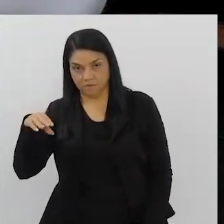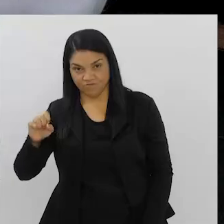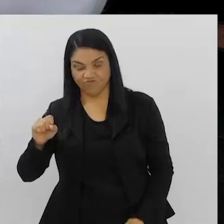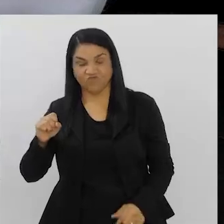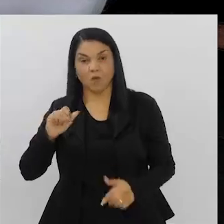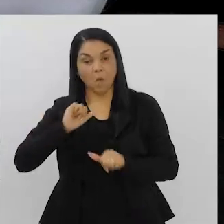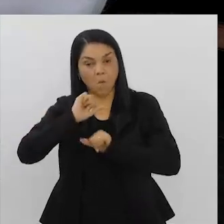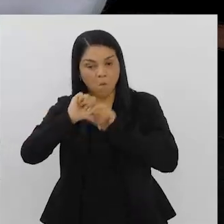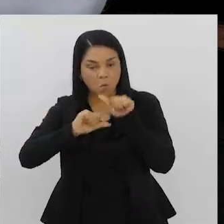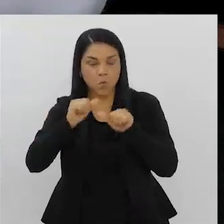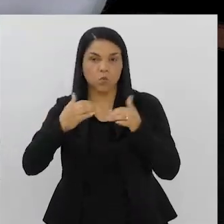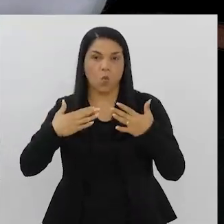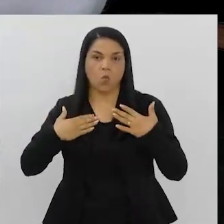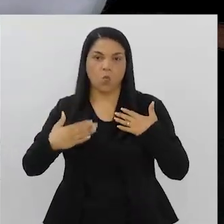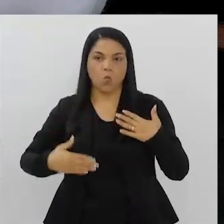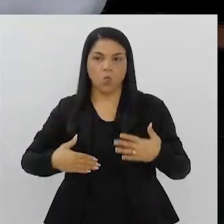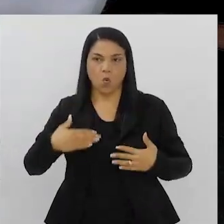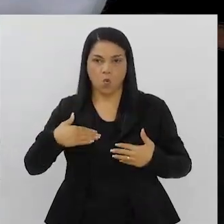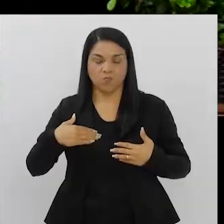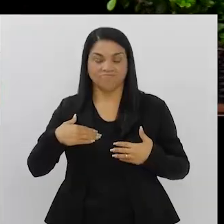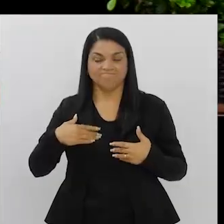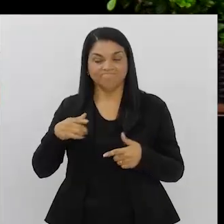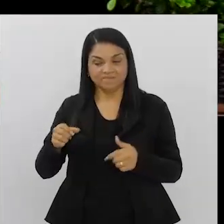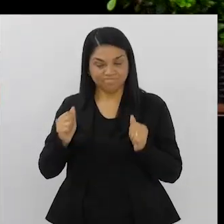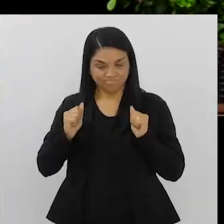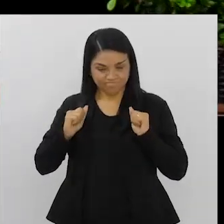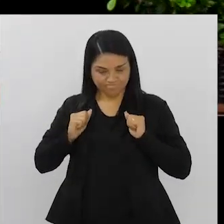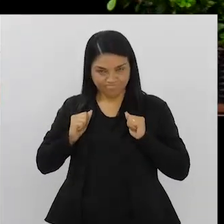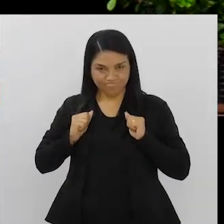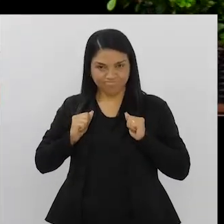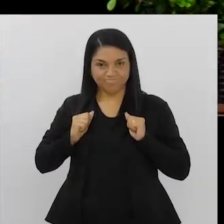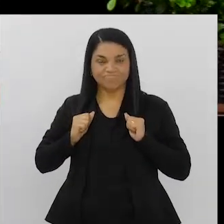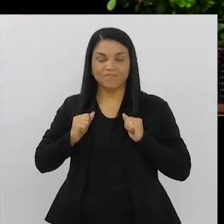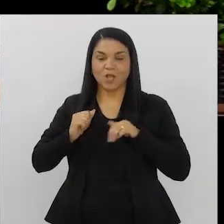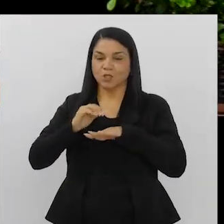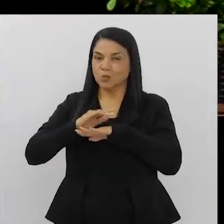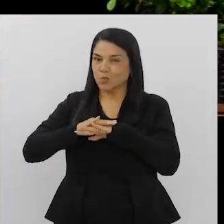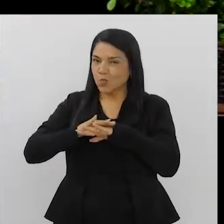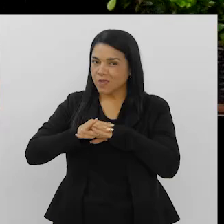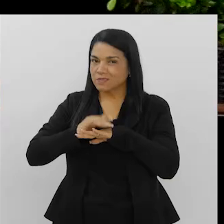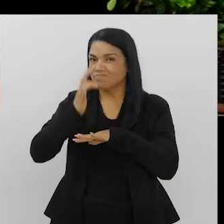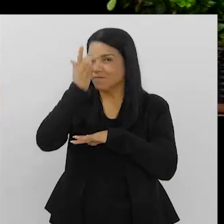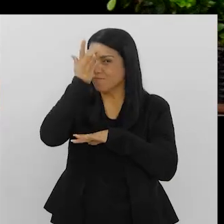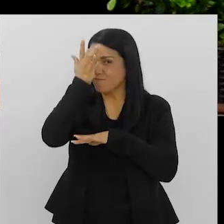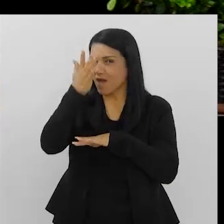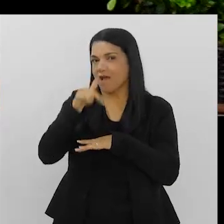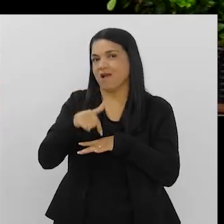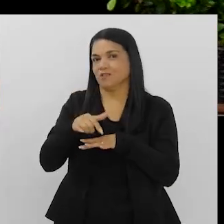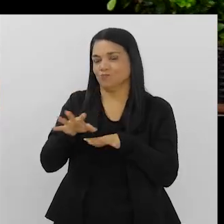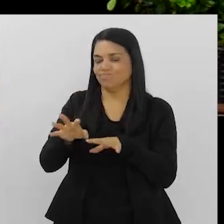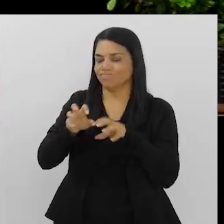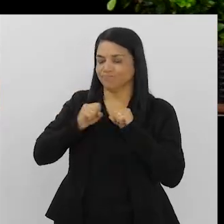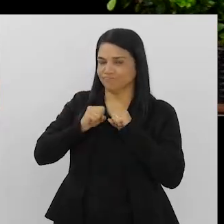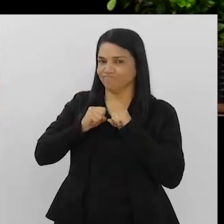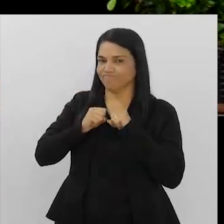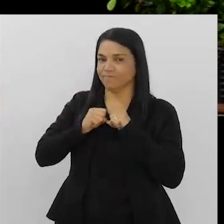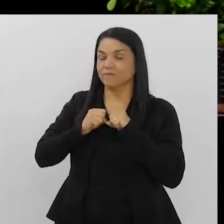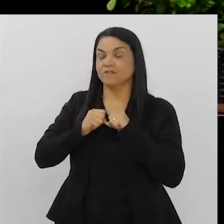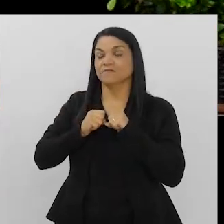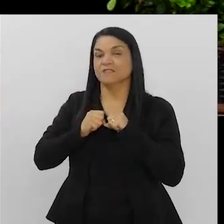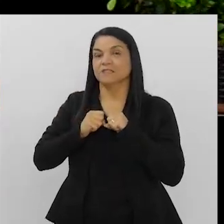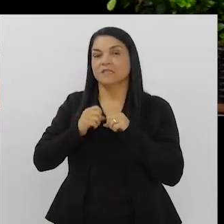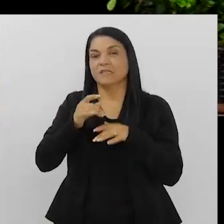alterar, né? Inclusive, ele é uma porta de entrada aí para diversas doenças que, inclusive, podem se tornar